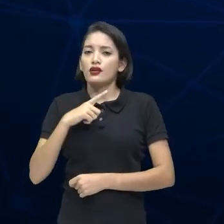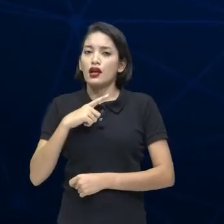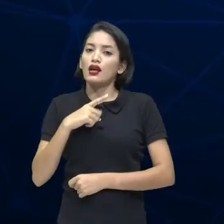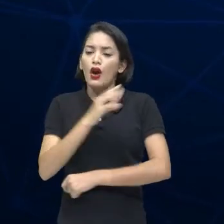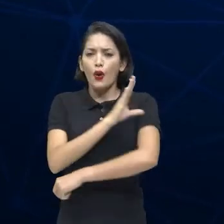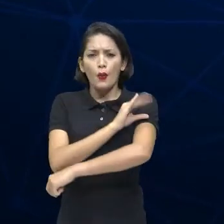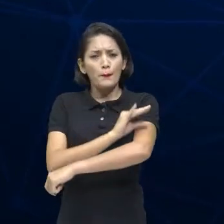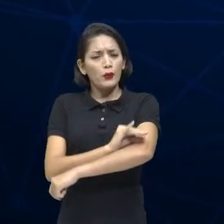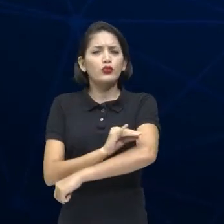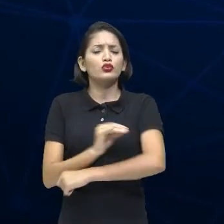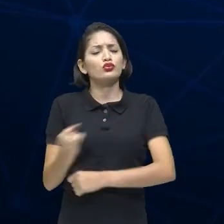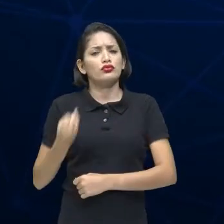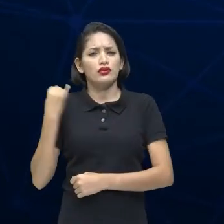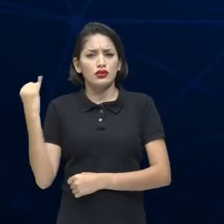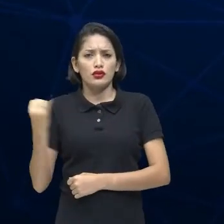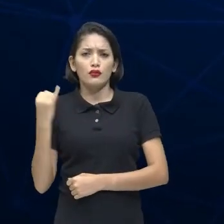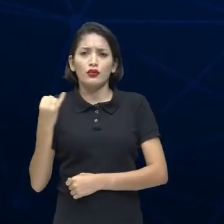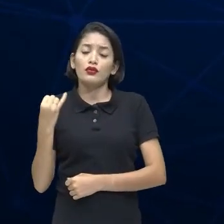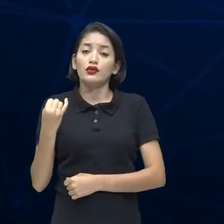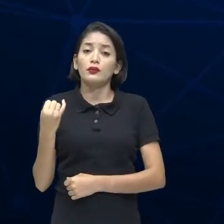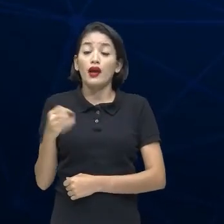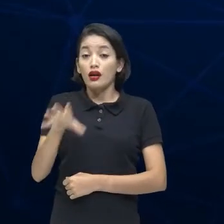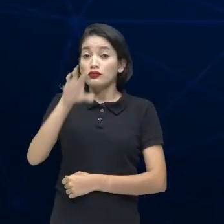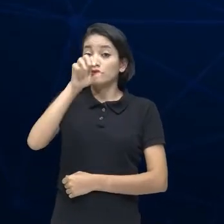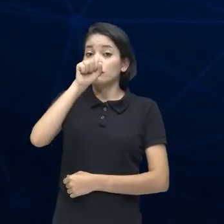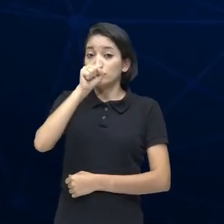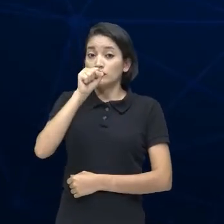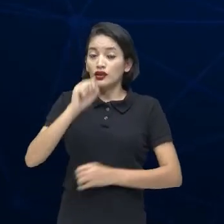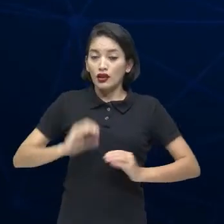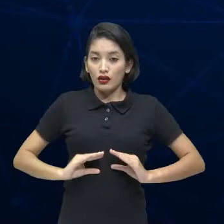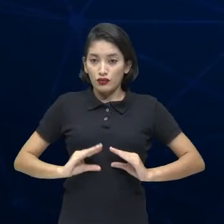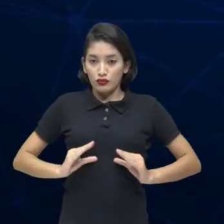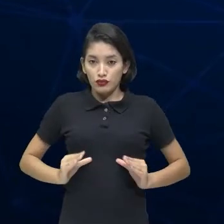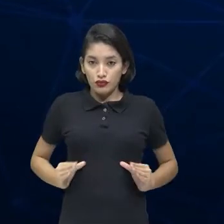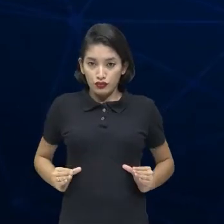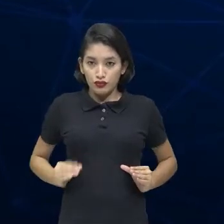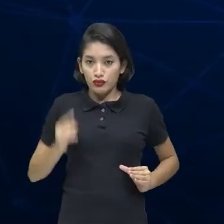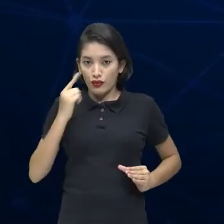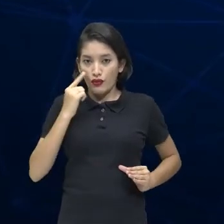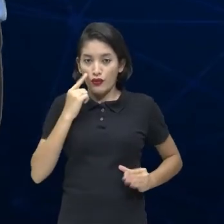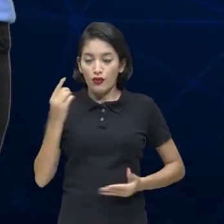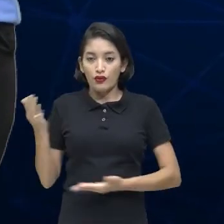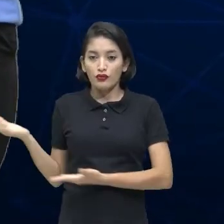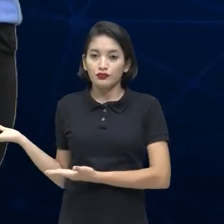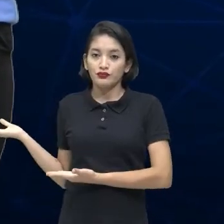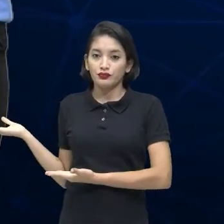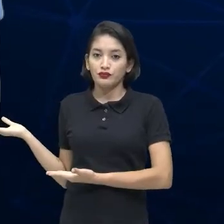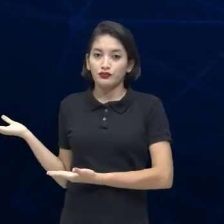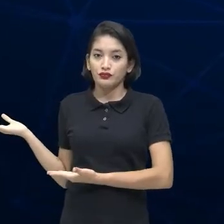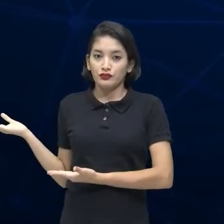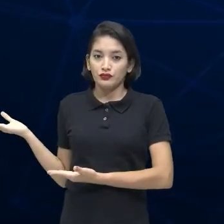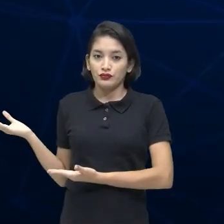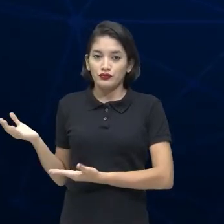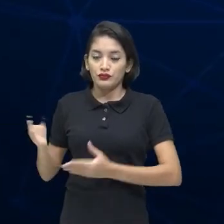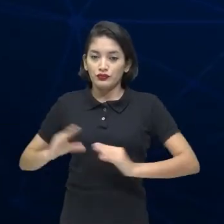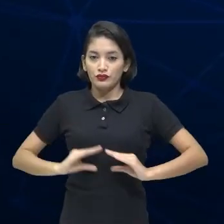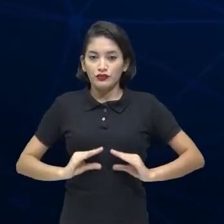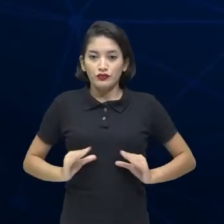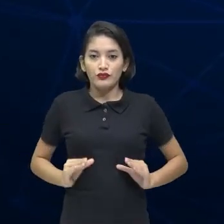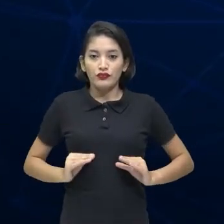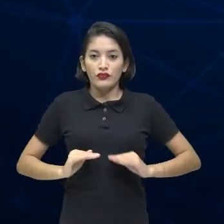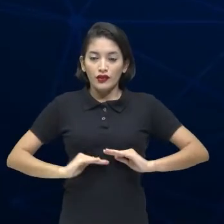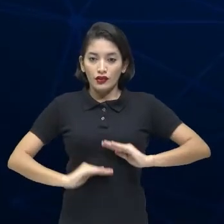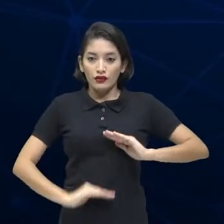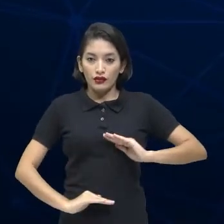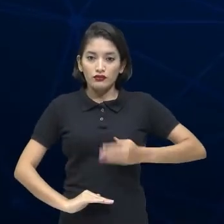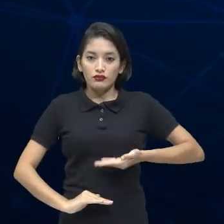que são bem importantes no processo da respiração, que é o diafragma, esse que fica logo aqui embaixo, ó, que vai dividir a